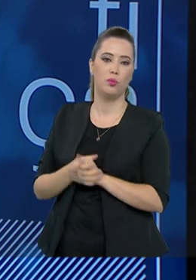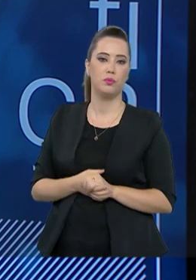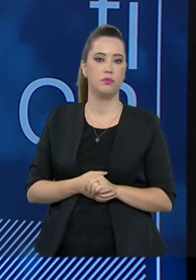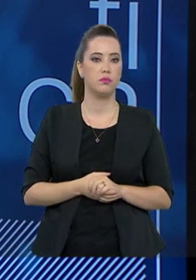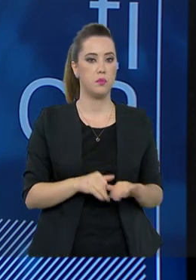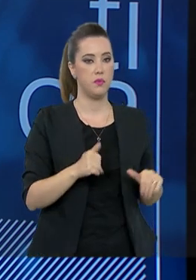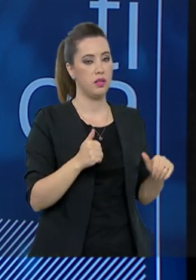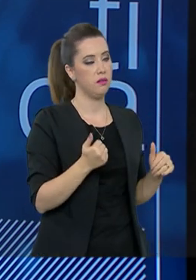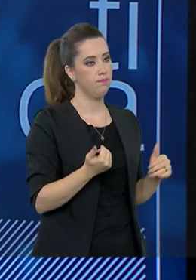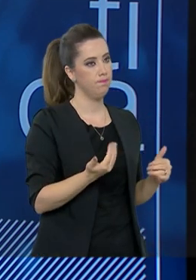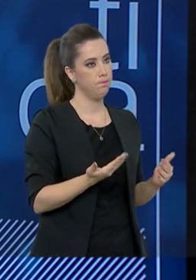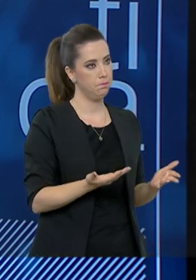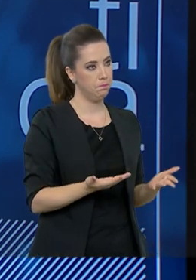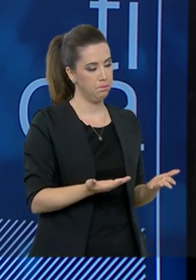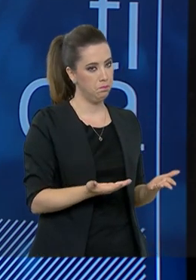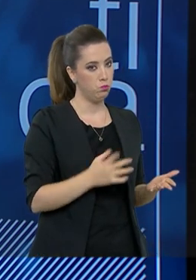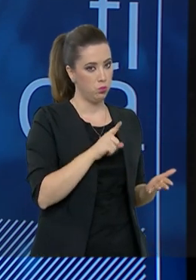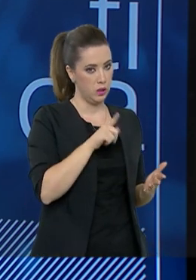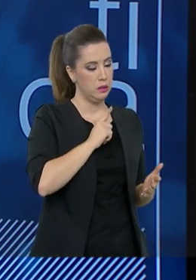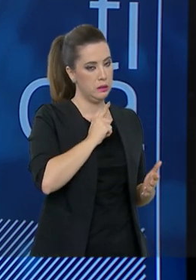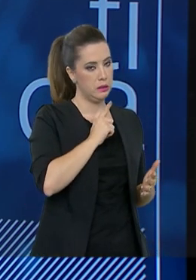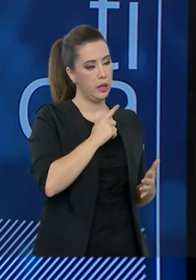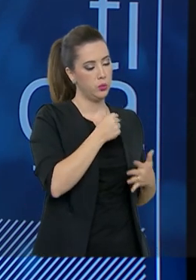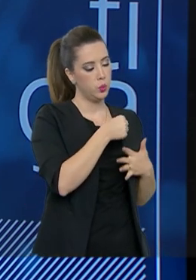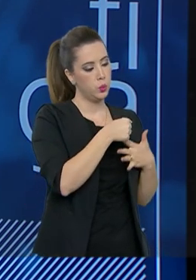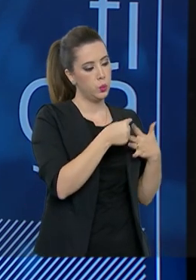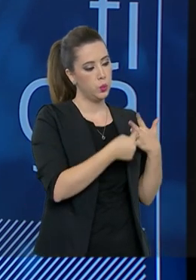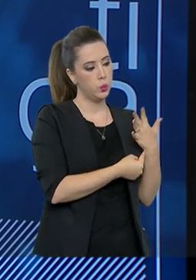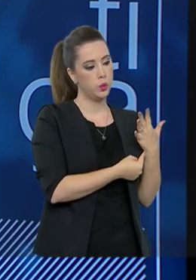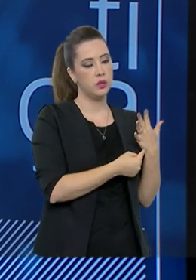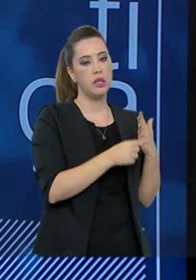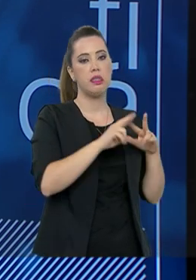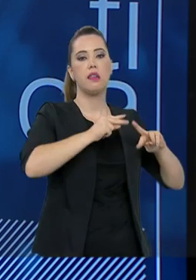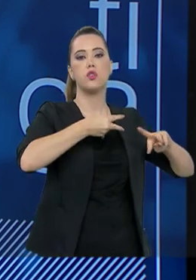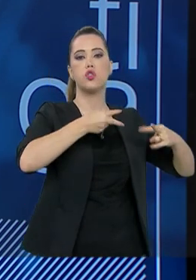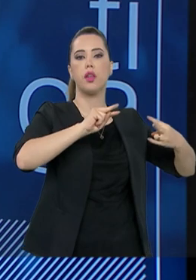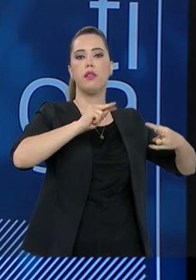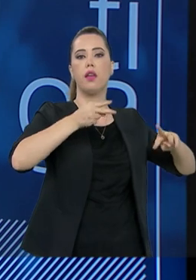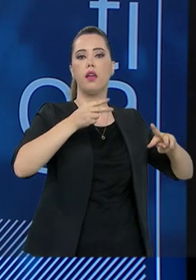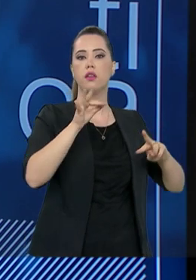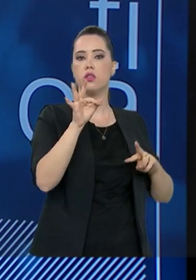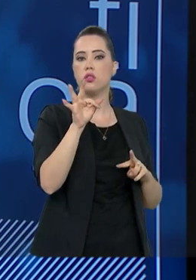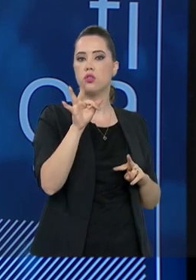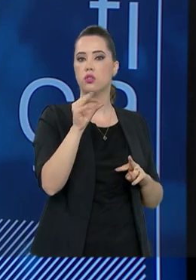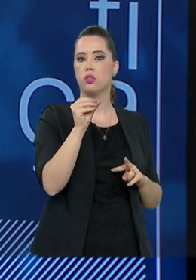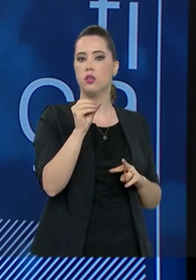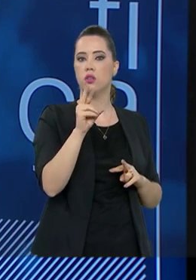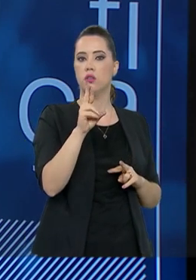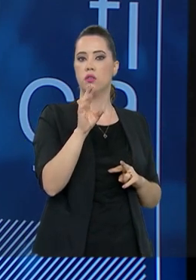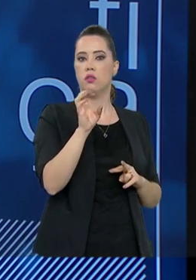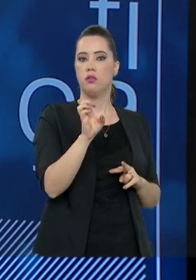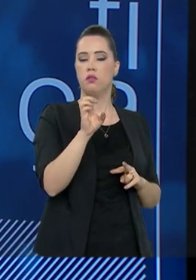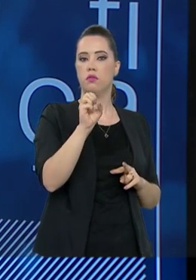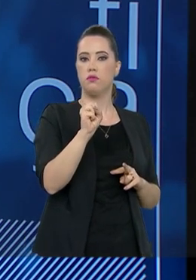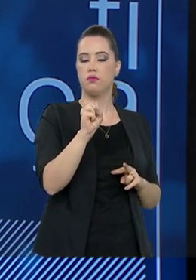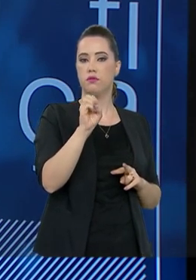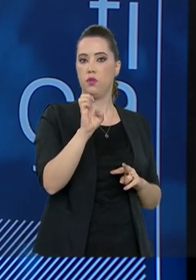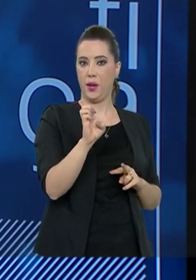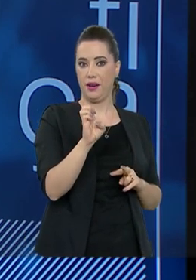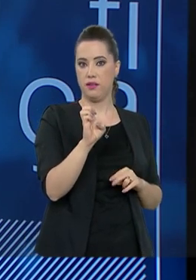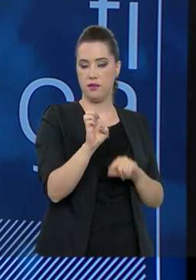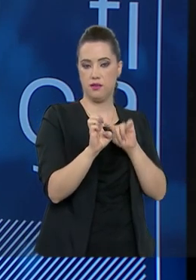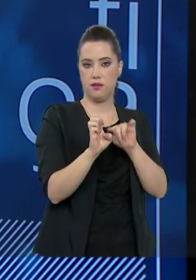Então, existem algumas características da genética forense que deixam ela ser considerada como um padrão ouro das